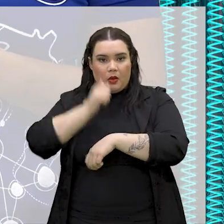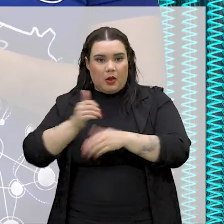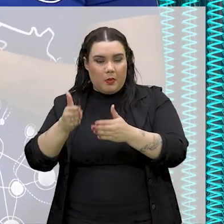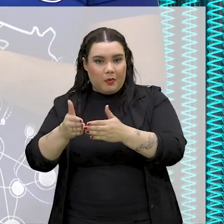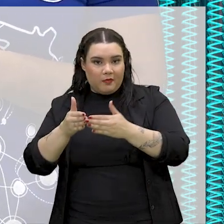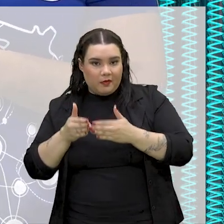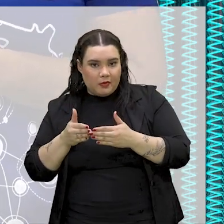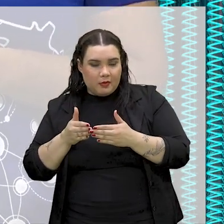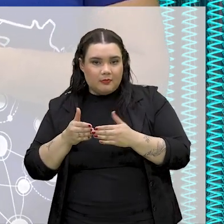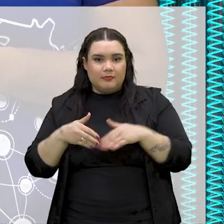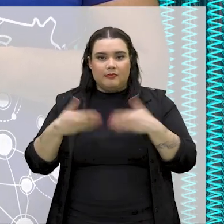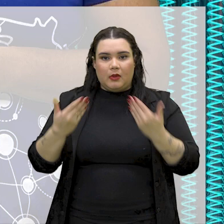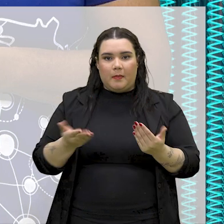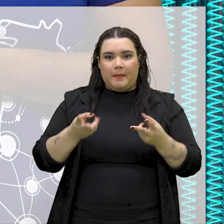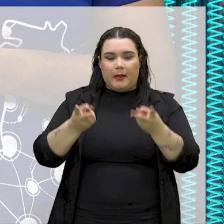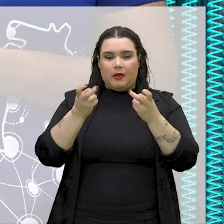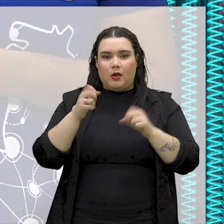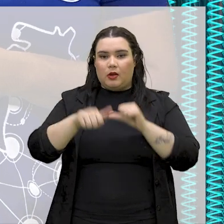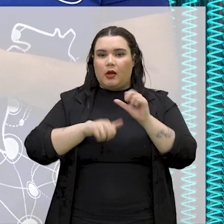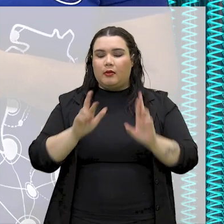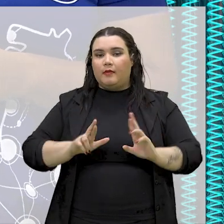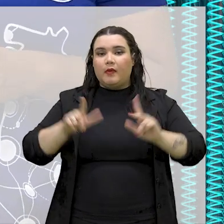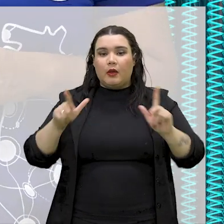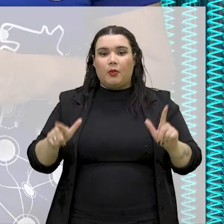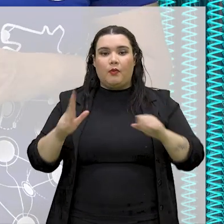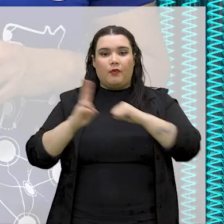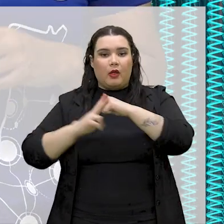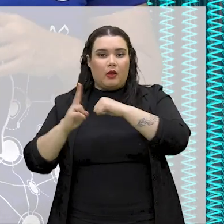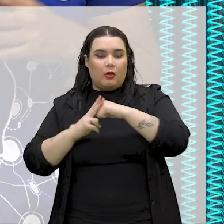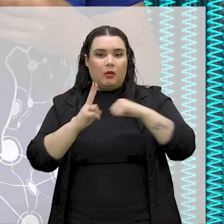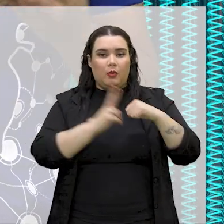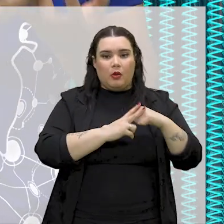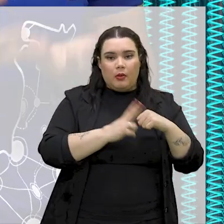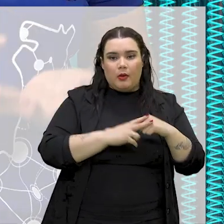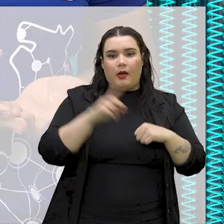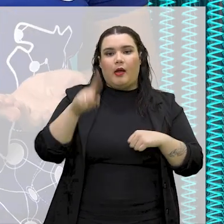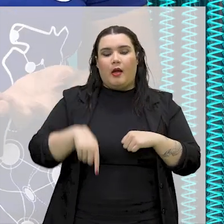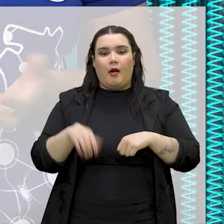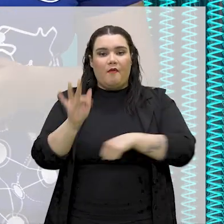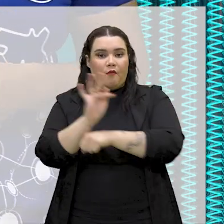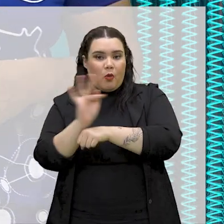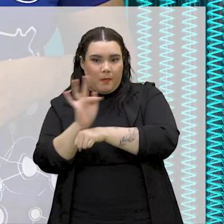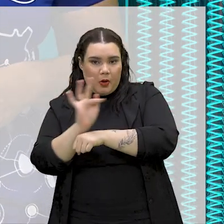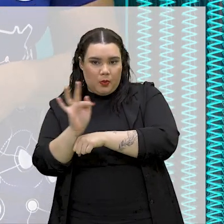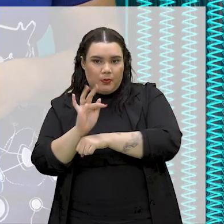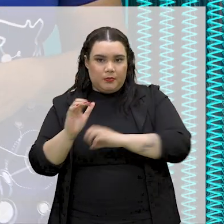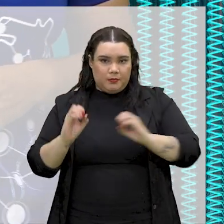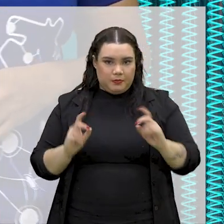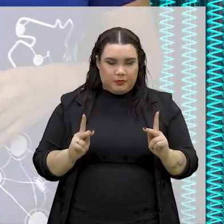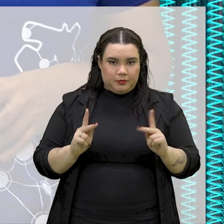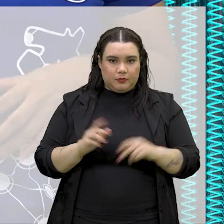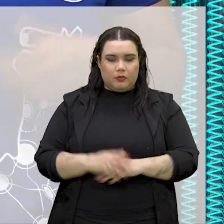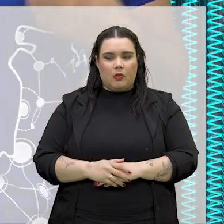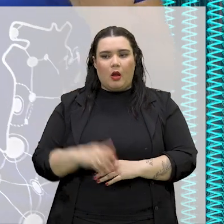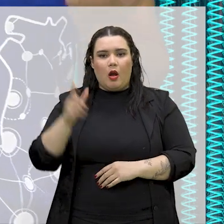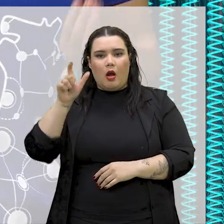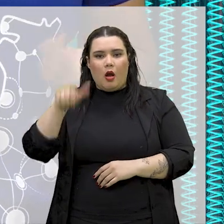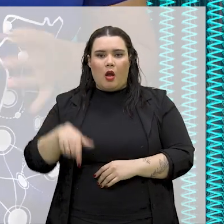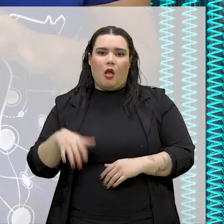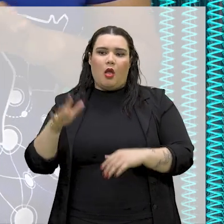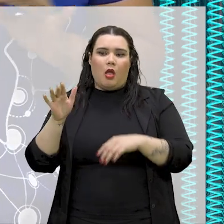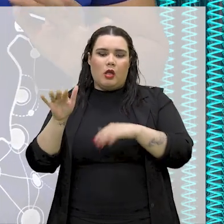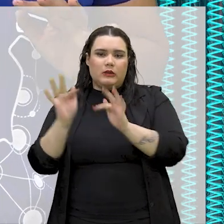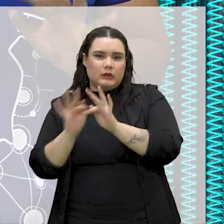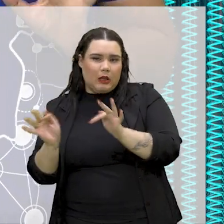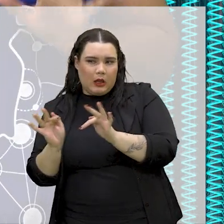E daí que a diferença entre esses dois verbos está na questão da formalidade. Um é mais formal que o